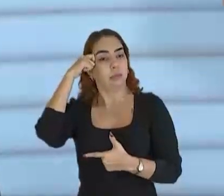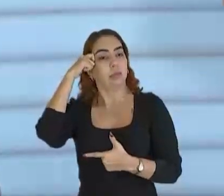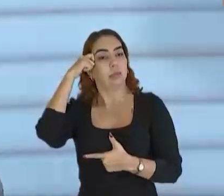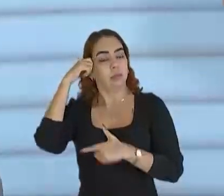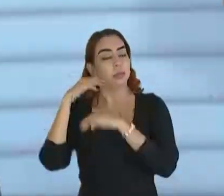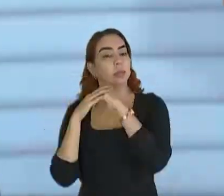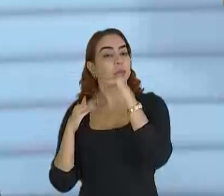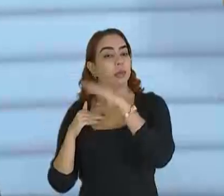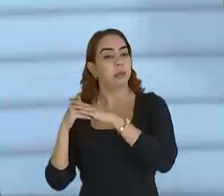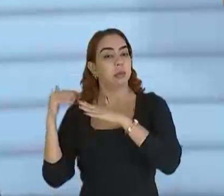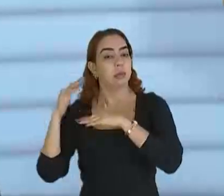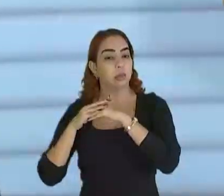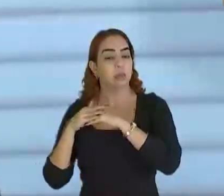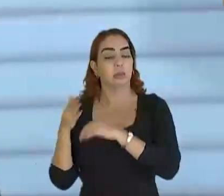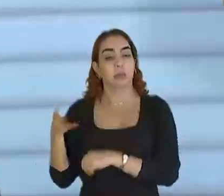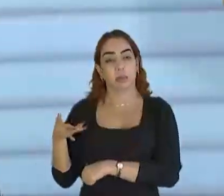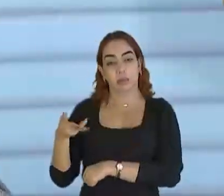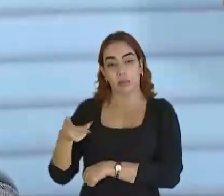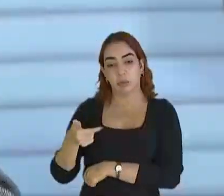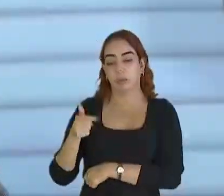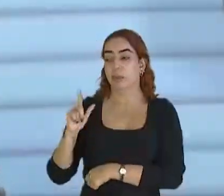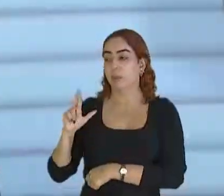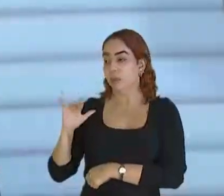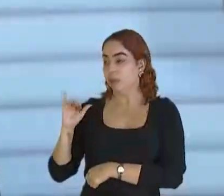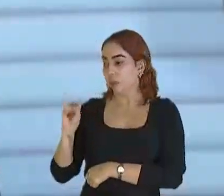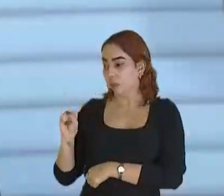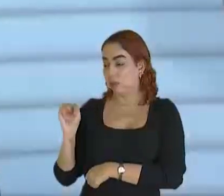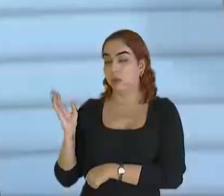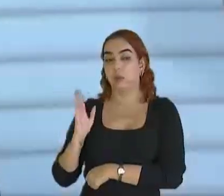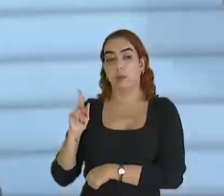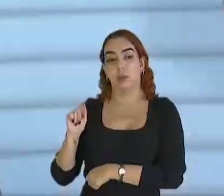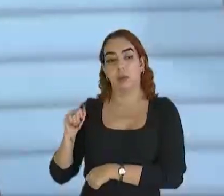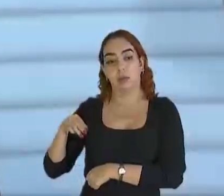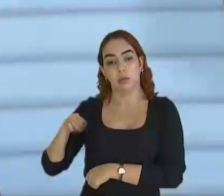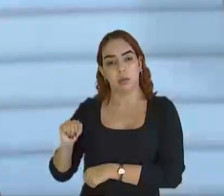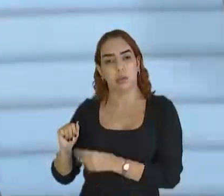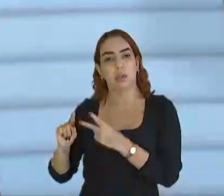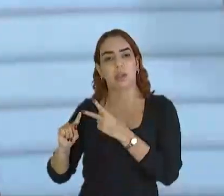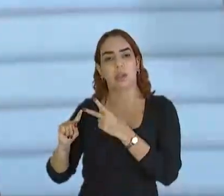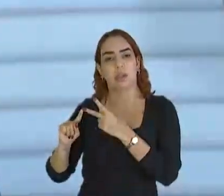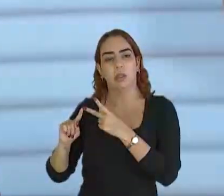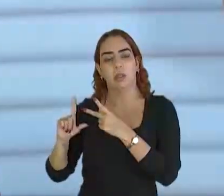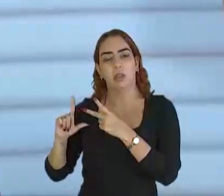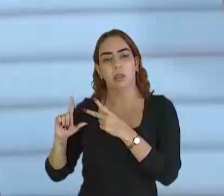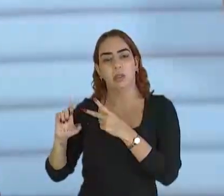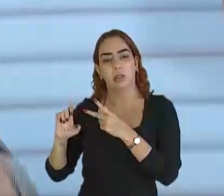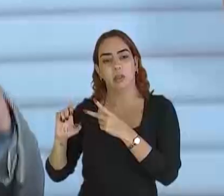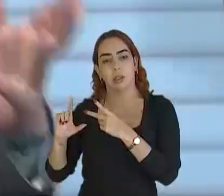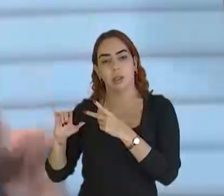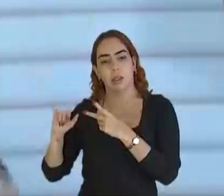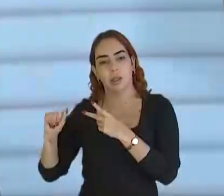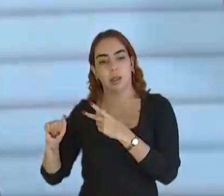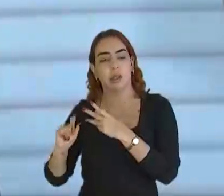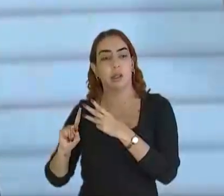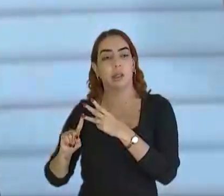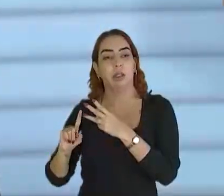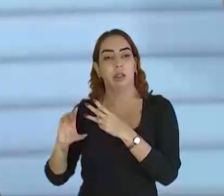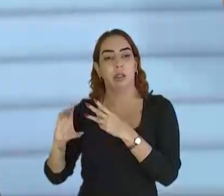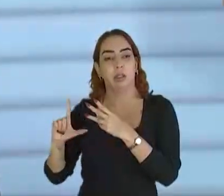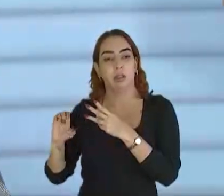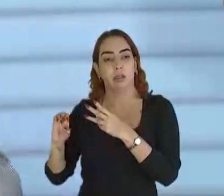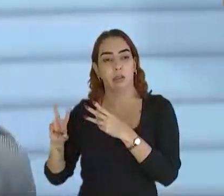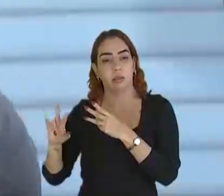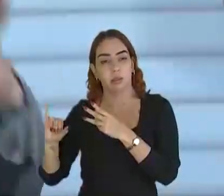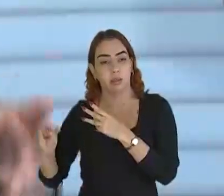que começa com, né, Luiz Gama, Patrocínio, Lélia Gonçalves, Clóvis Moura, né,